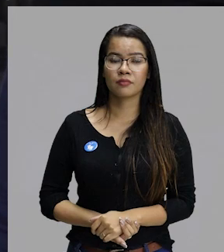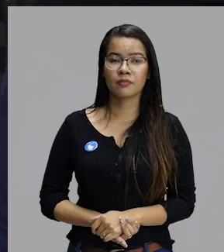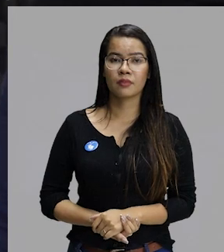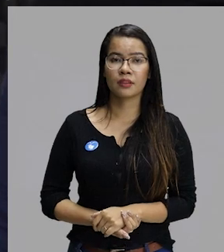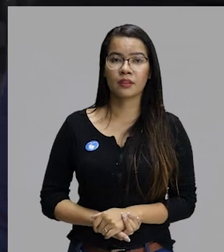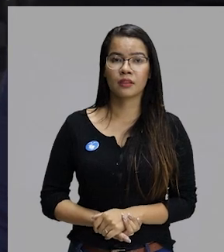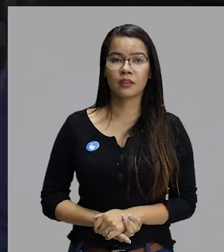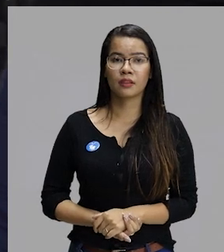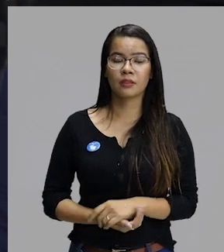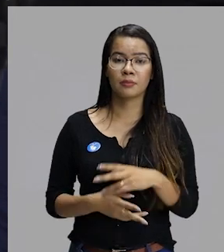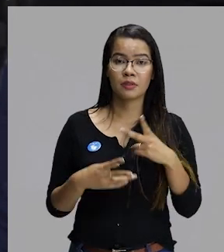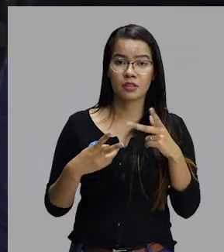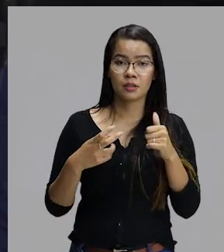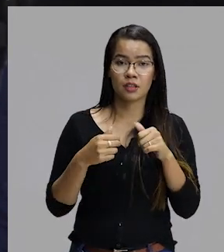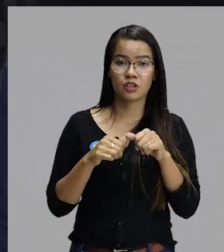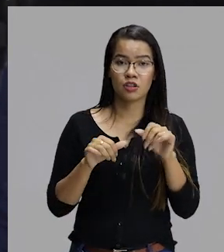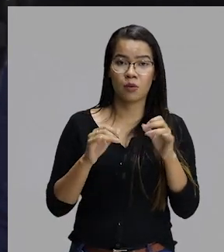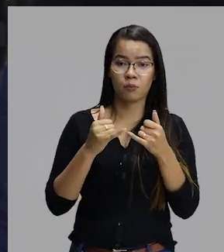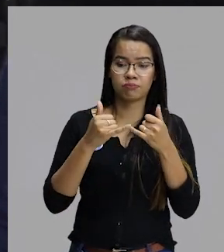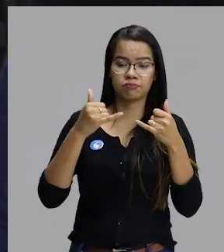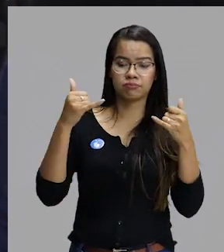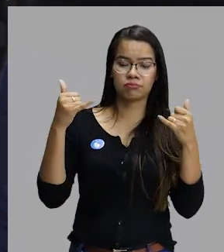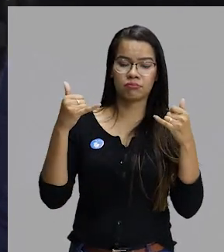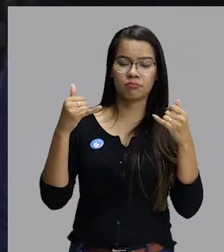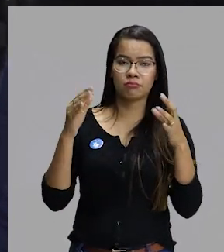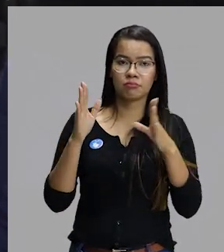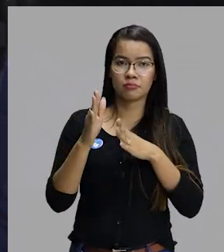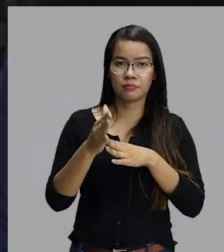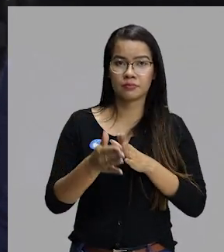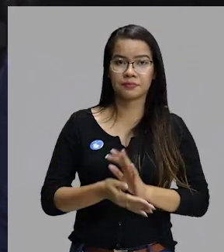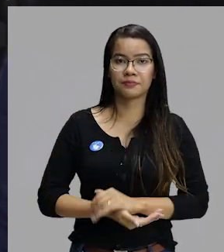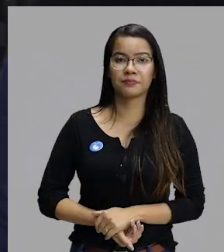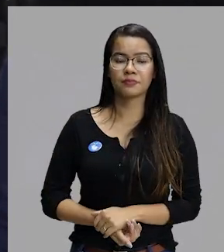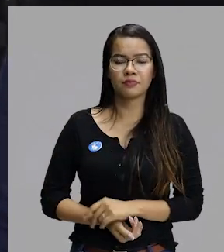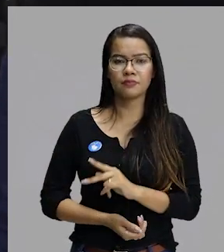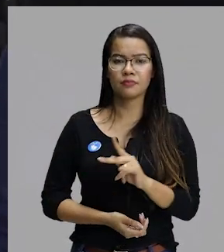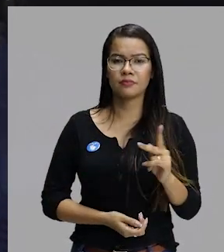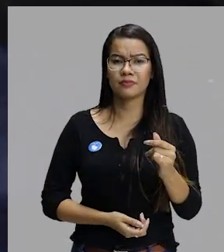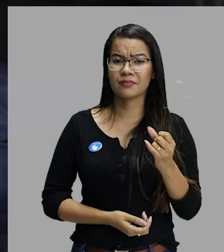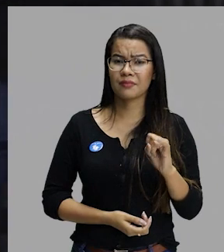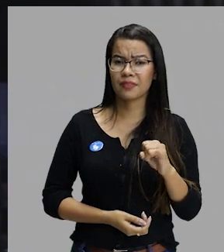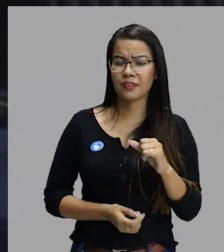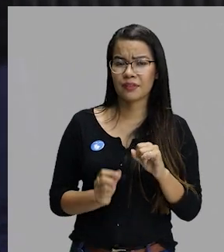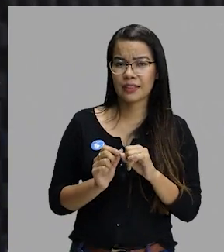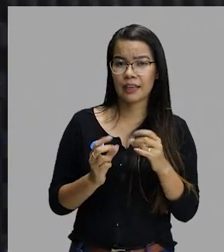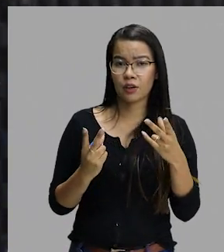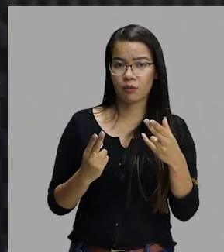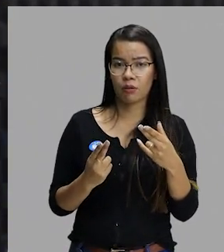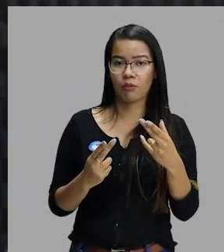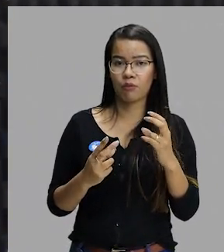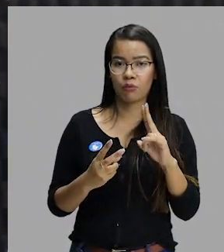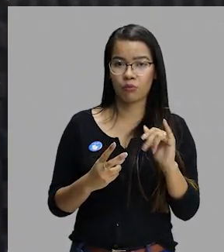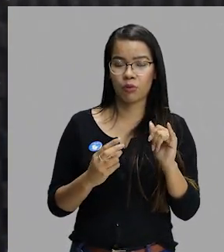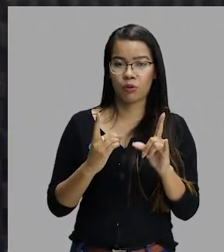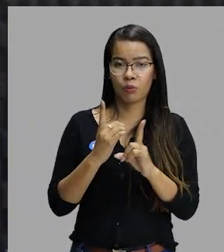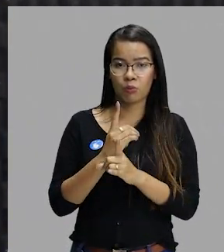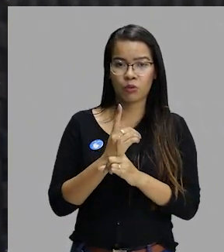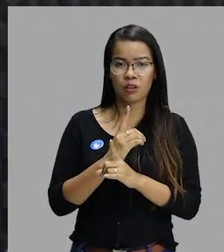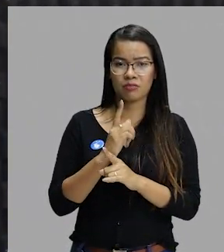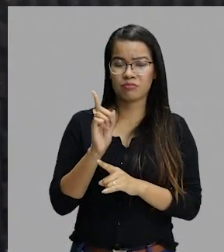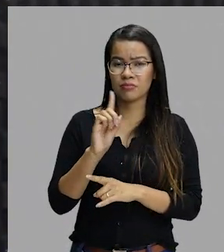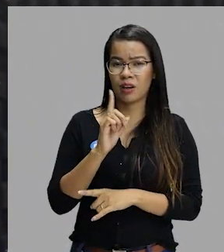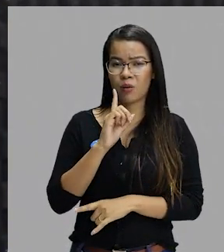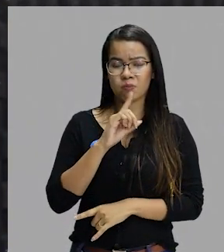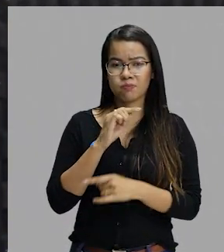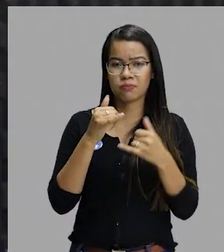Veja que os pontos estão alinhados. Professor, se eu fizer isso aí, eu encontrar os pontos não alinhados, o que eu